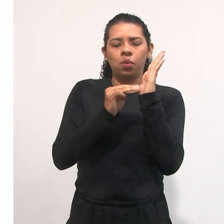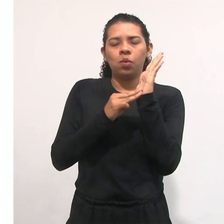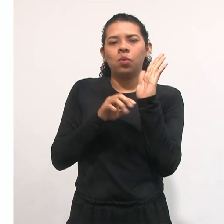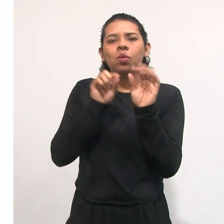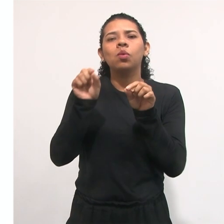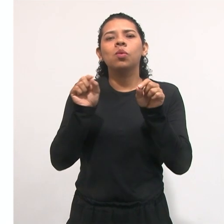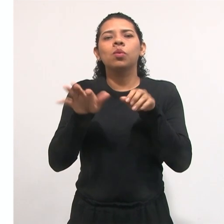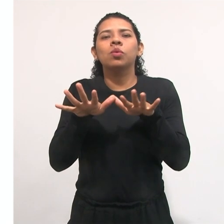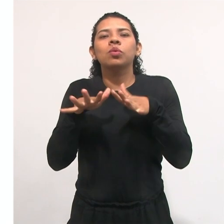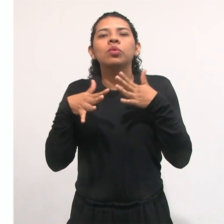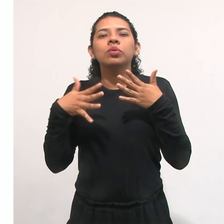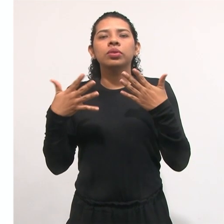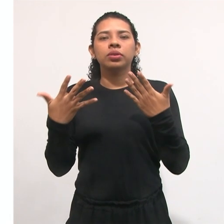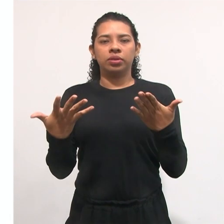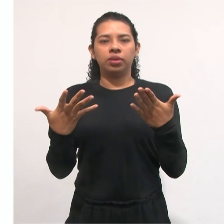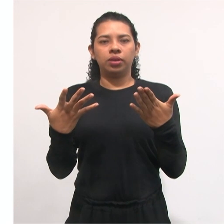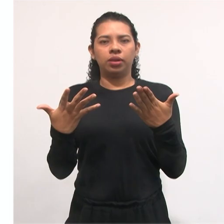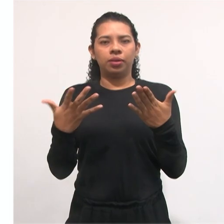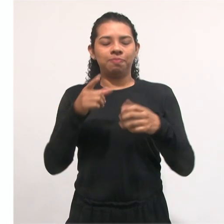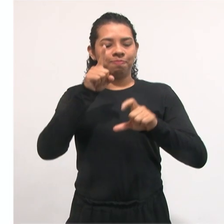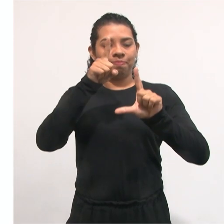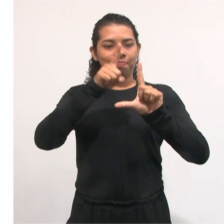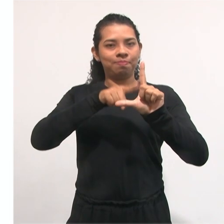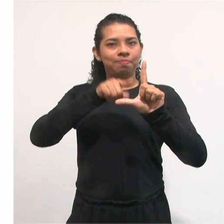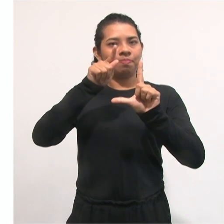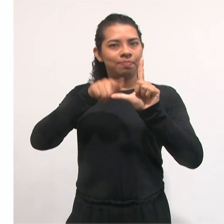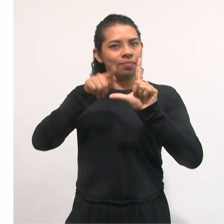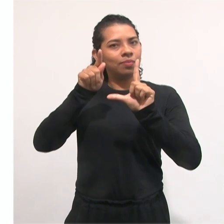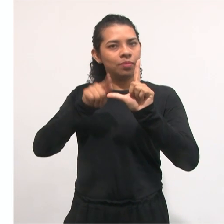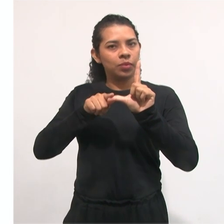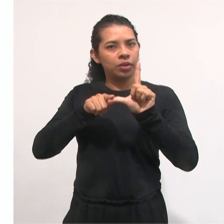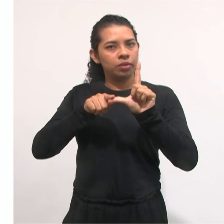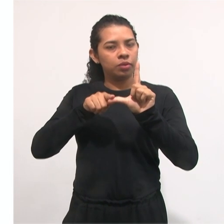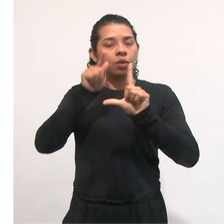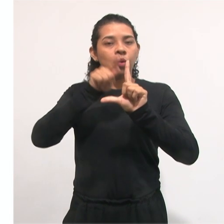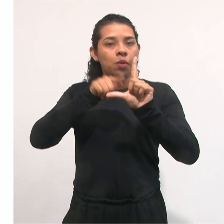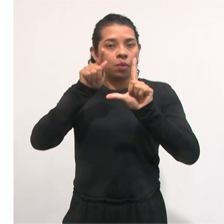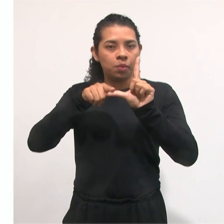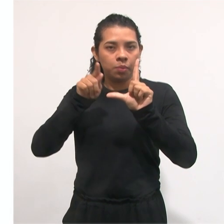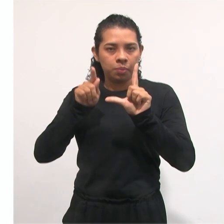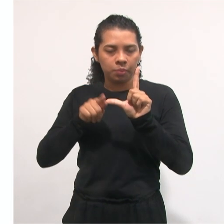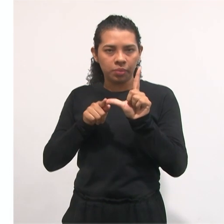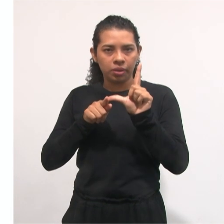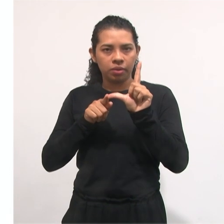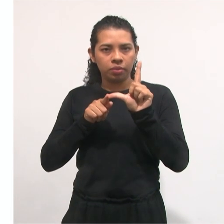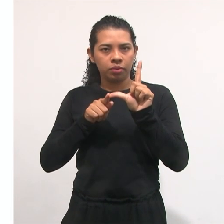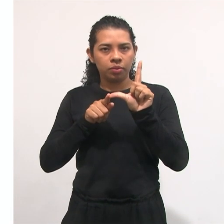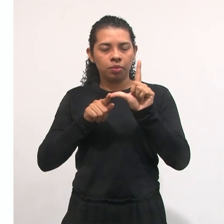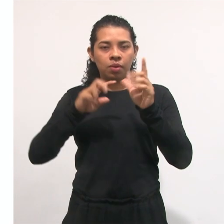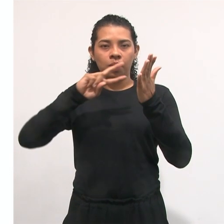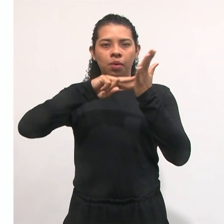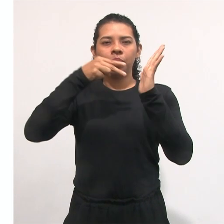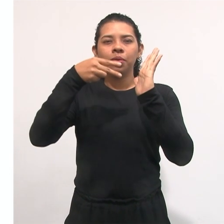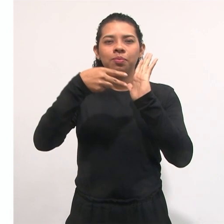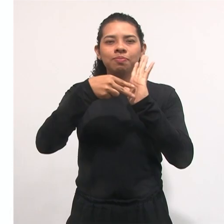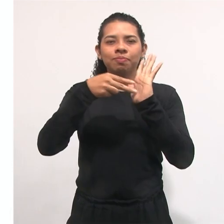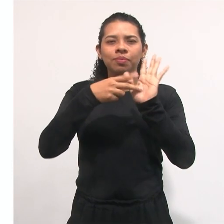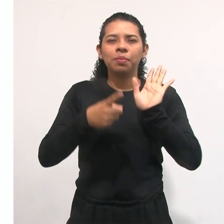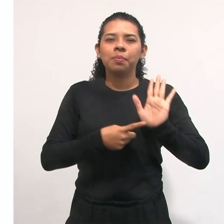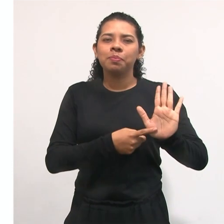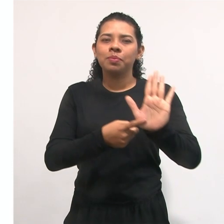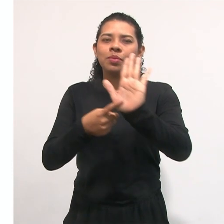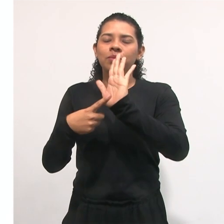estatístico? O que vem a ser, então, um método estatístico? O método estatístico, ele é definido